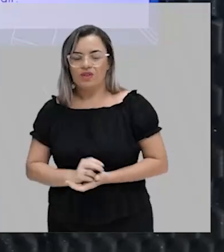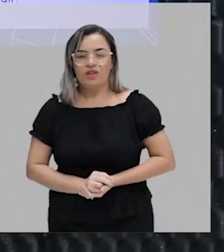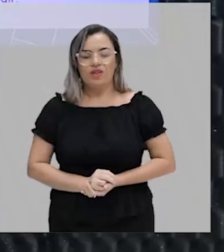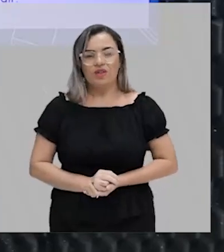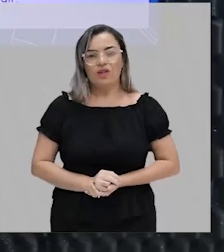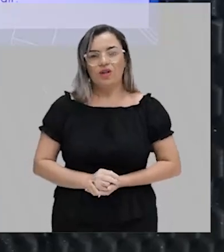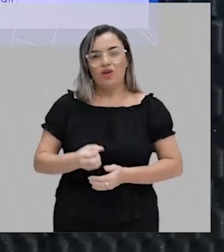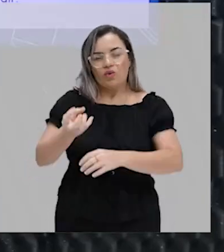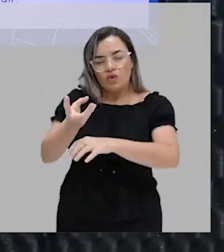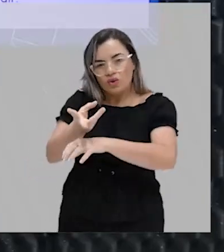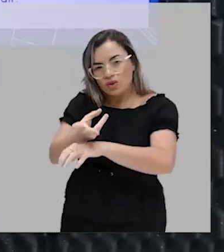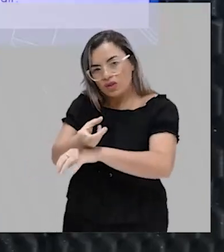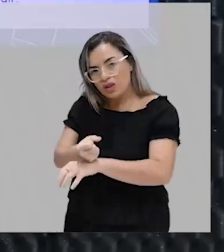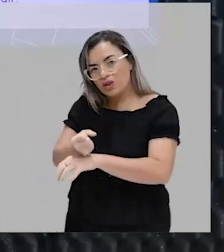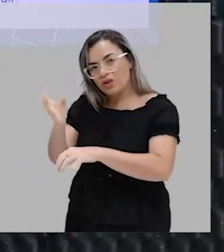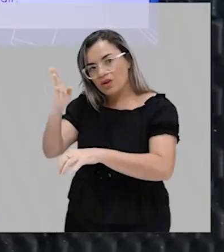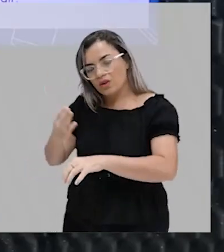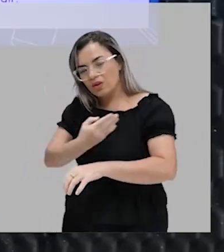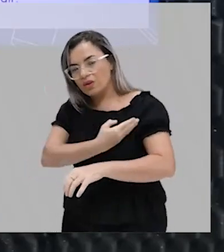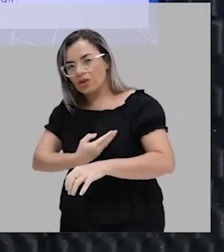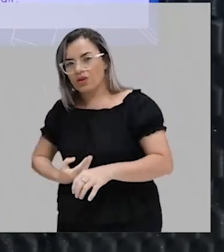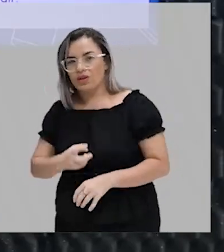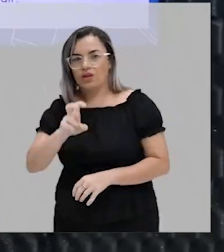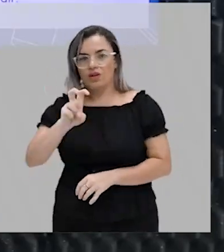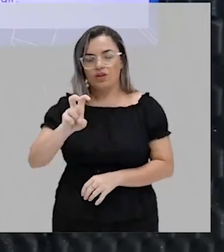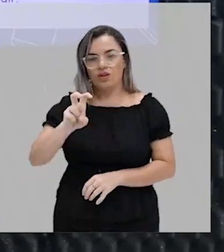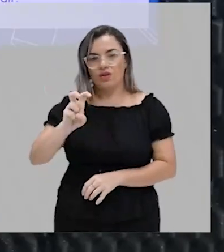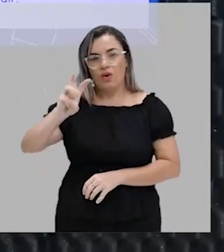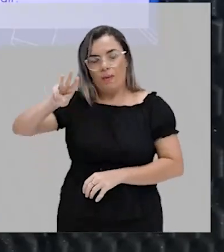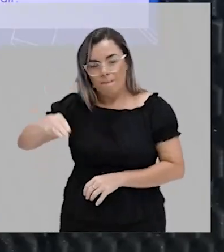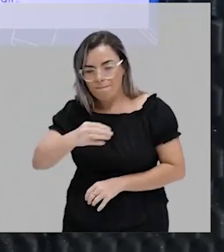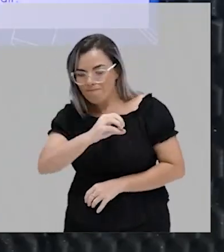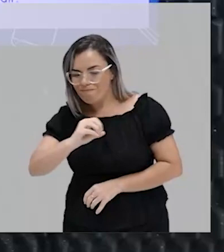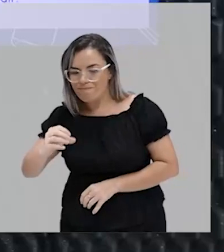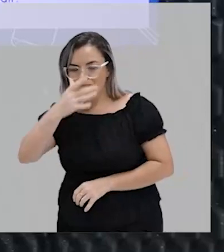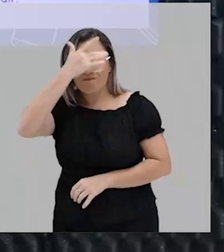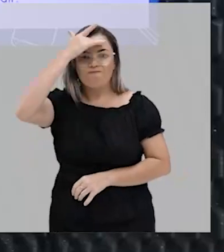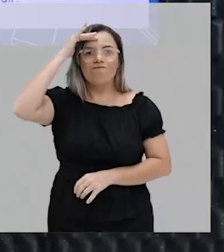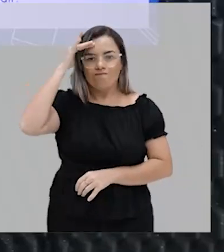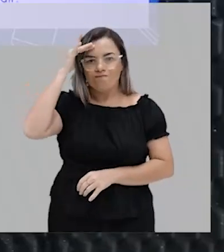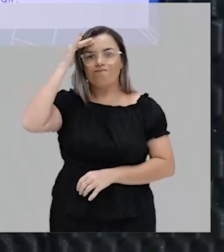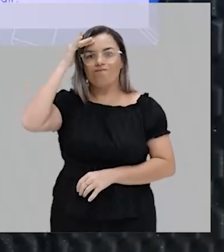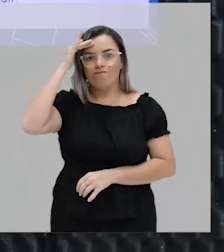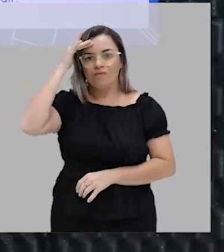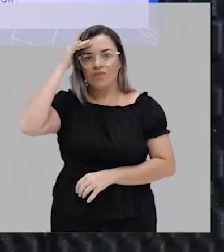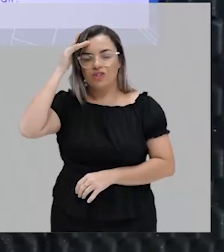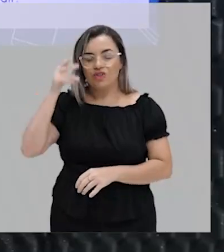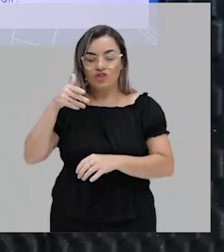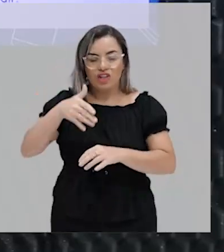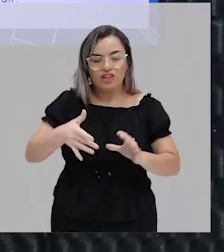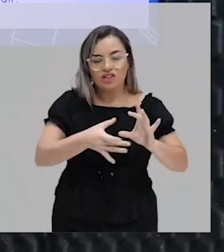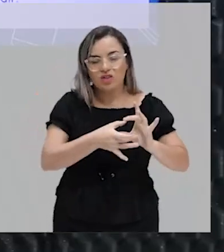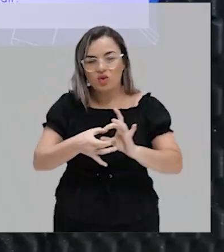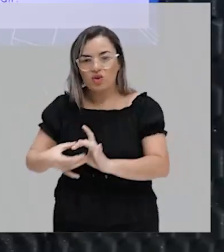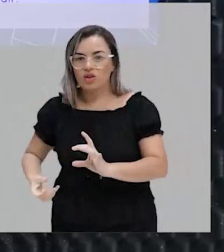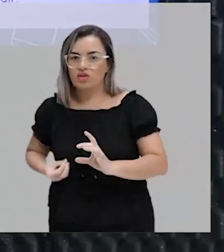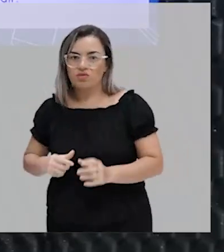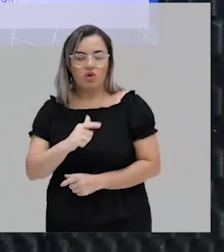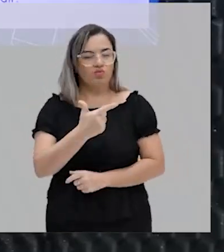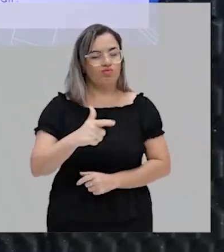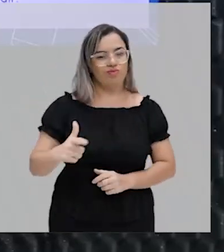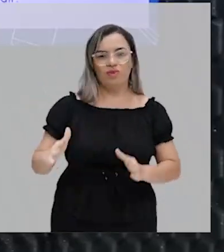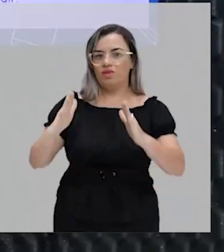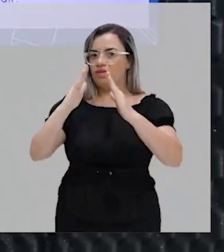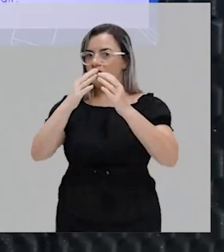de pessoas, quase 6 milhões de brasileiros na realidade, hoje estejam em situação de déficit habitacional, ou seja, não têm casa para morar